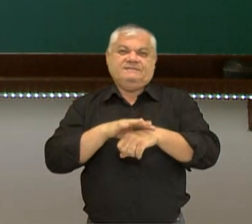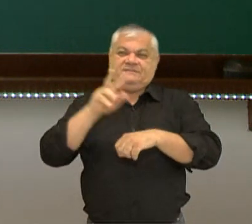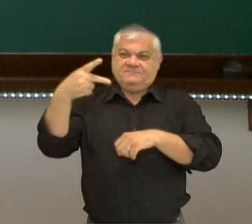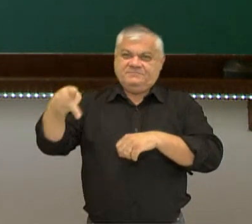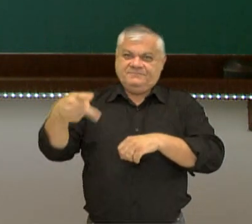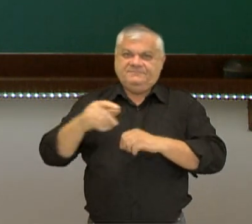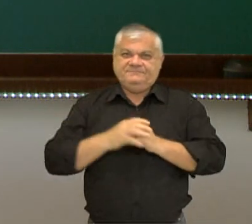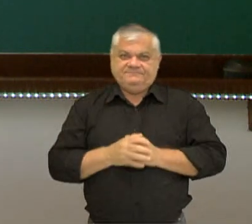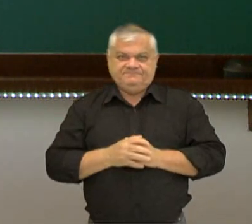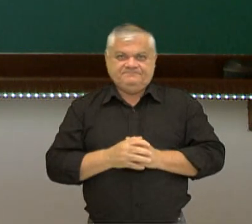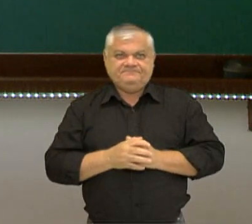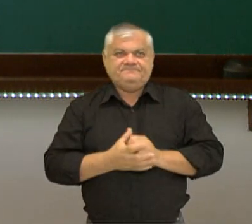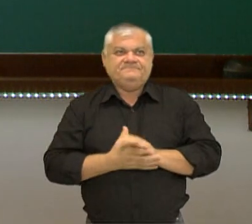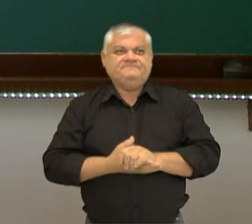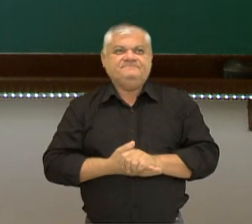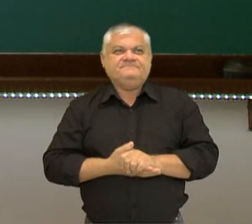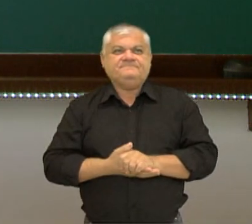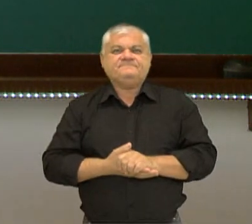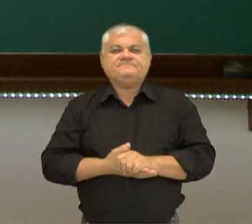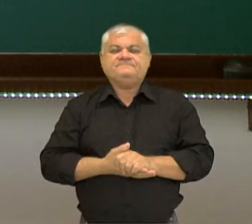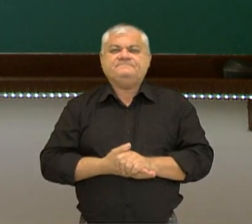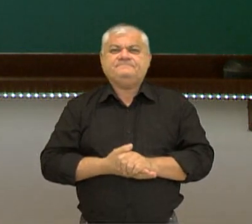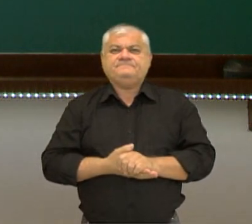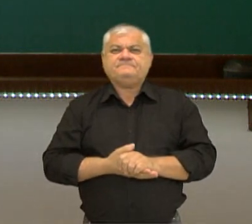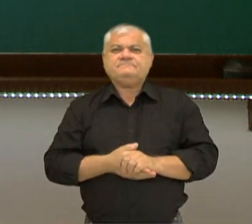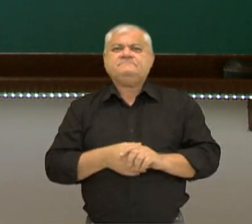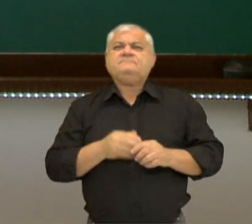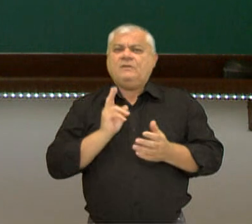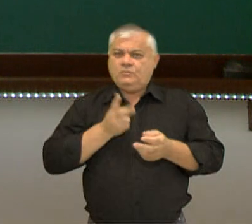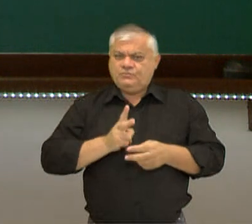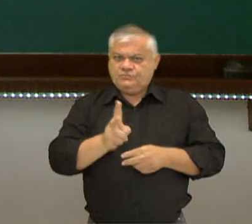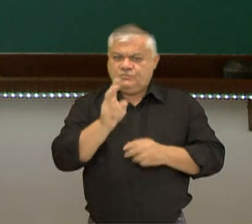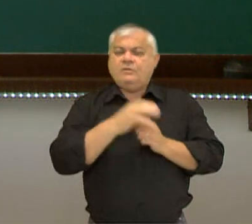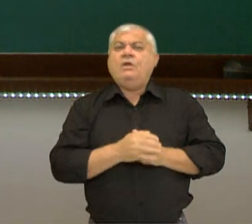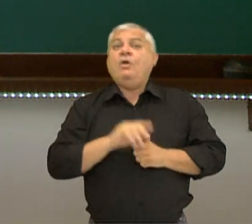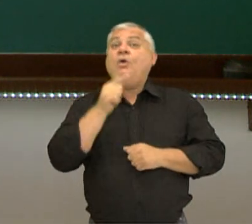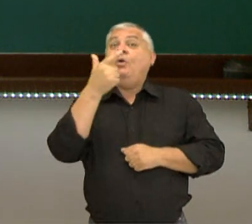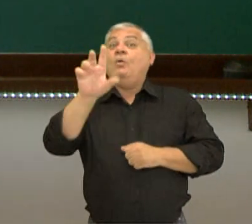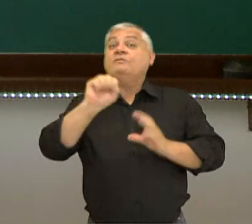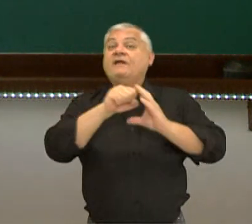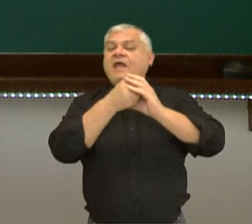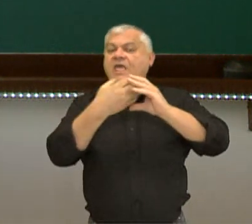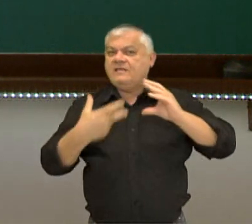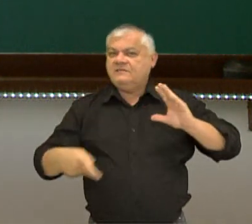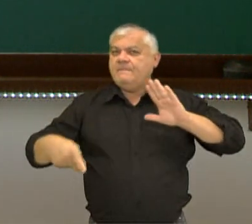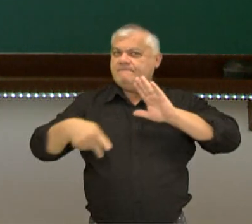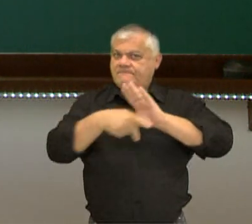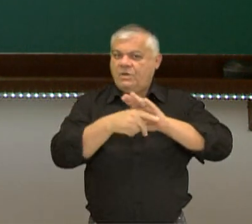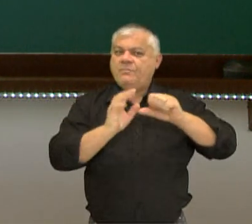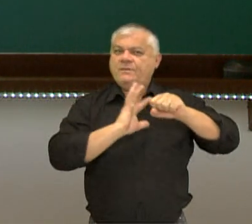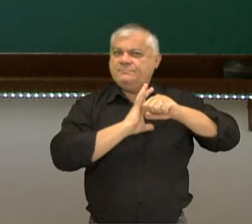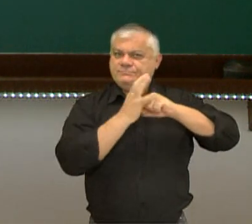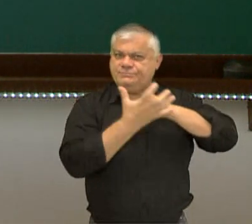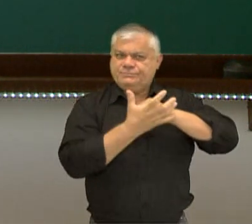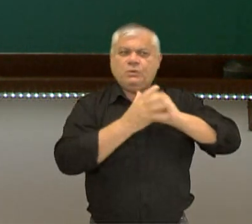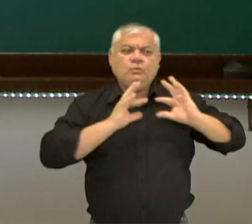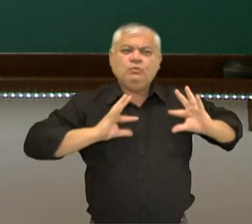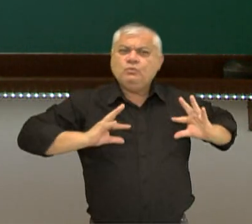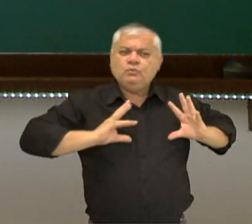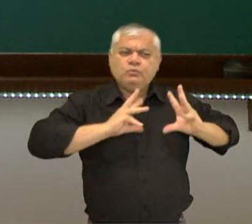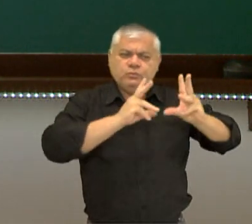este vírus. E seguindo aqui, outra característica muito marcante de todos os